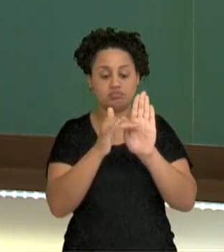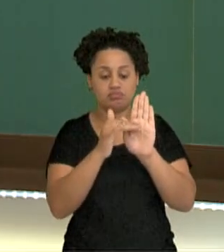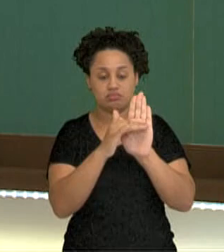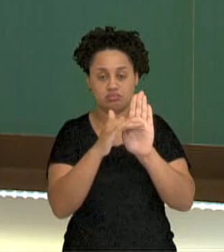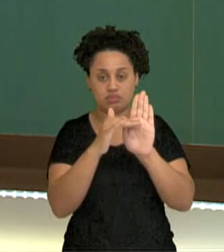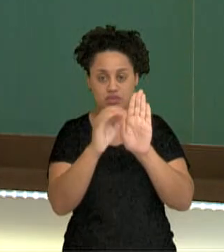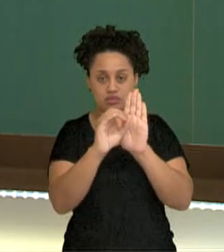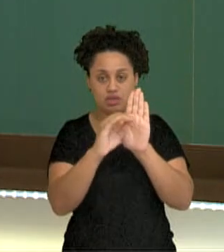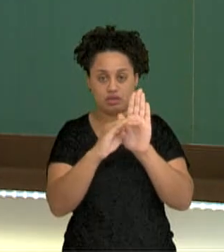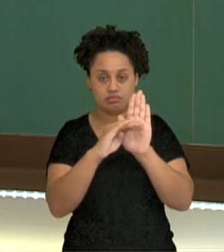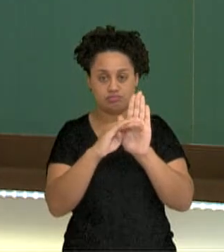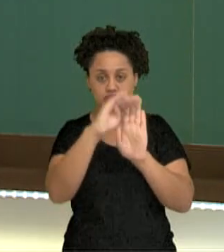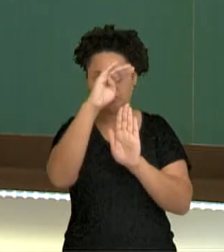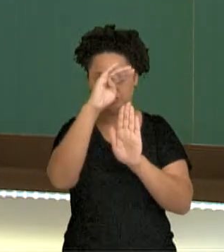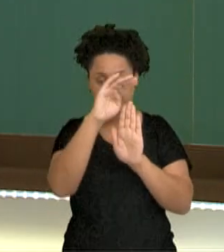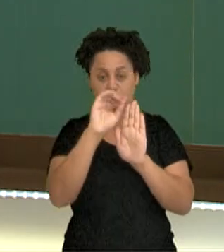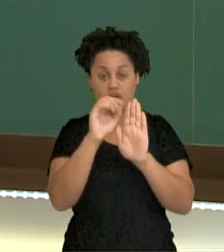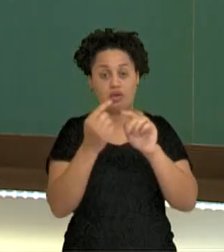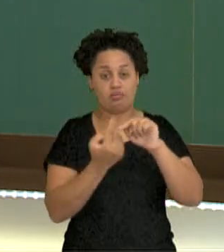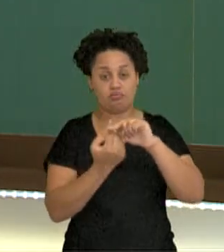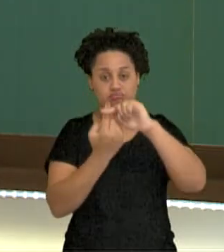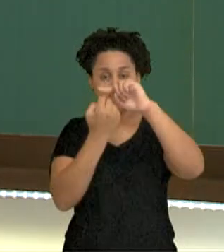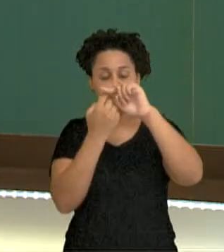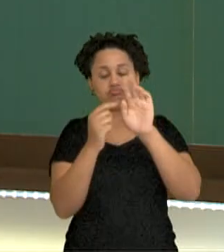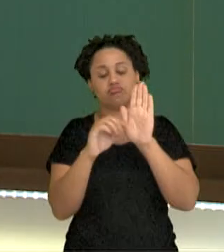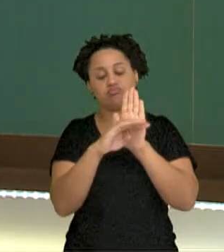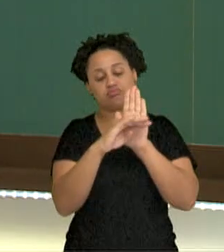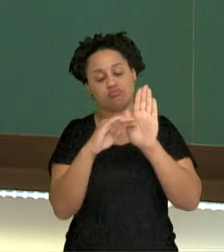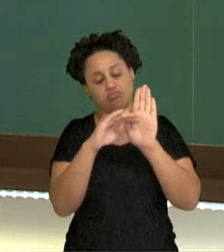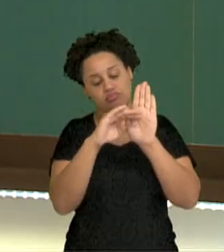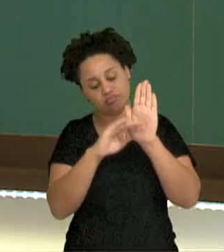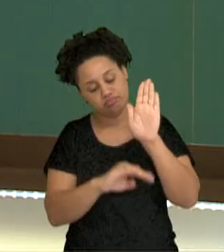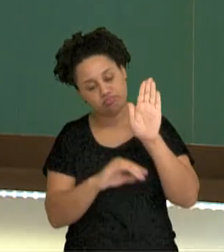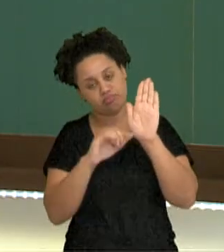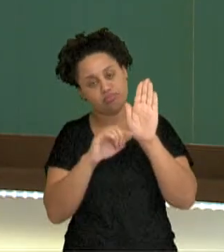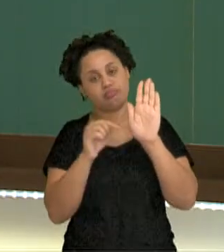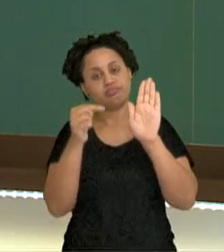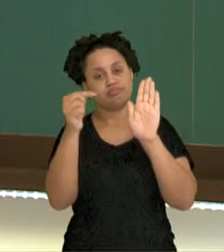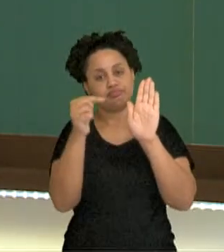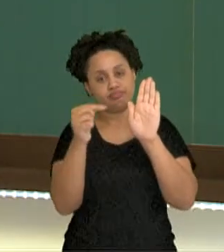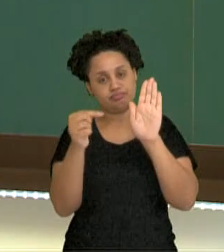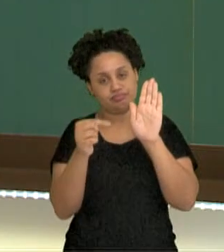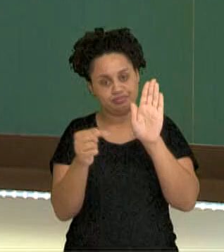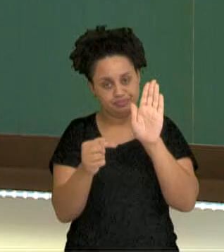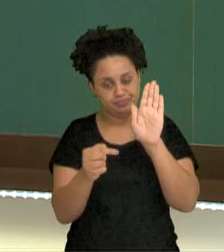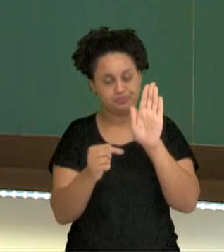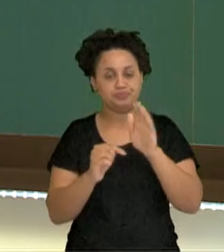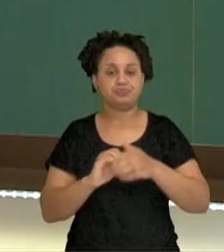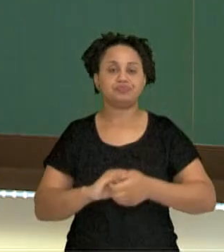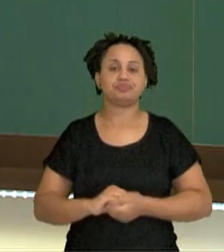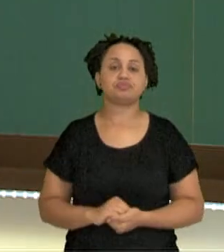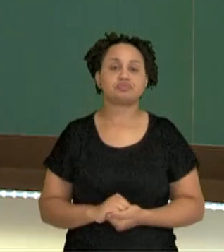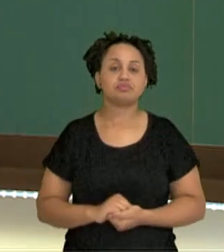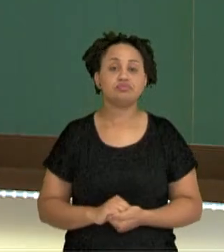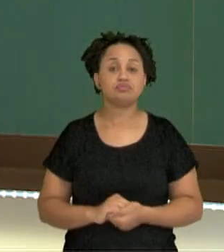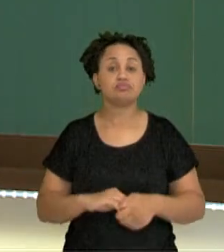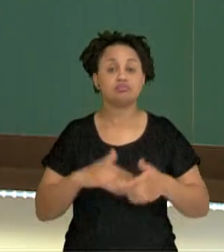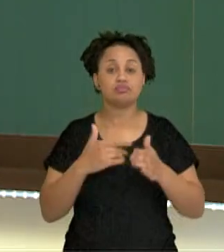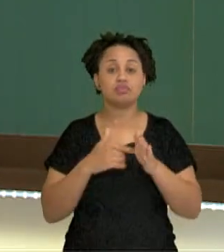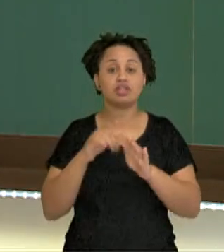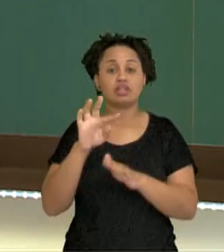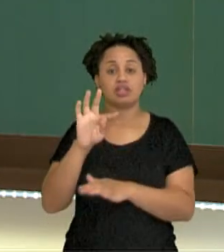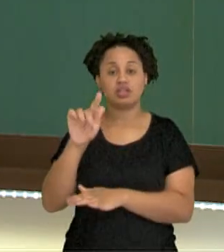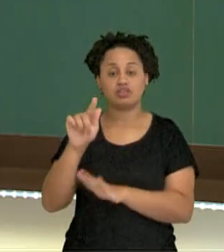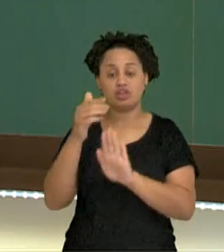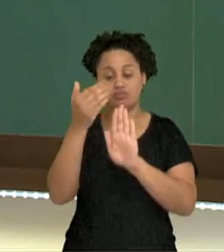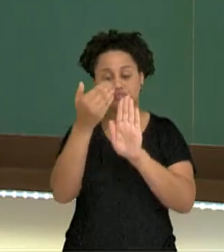acima do eixo x são positivos. Os valores que estão abaixo são negativos. E com a tangente, os valores